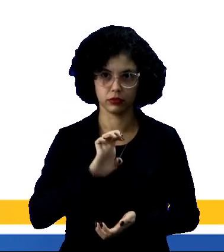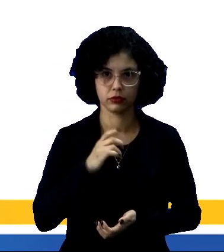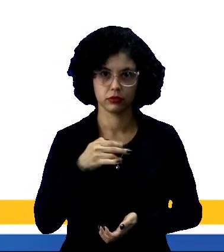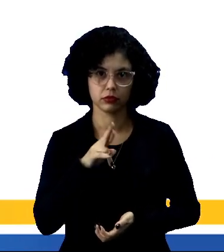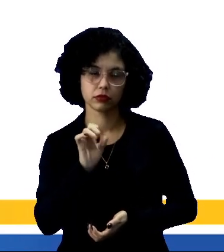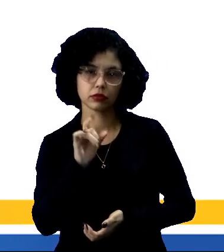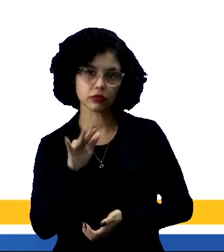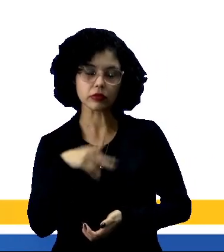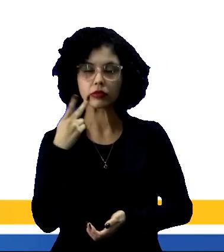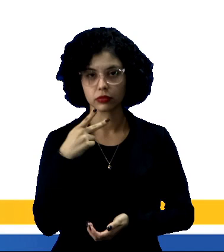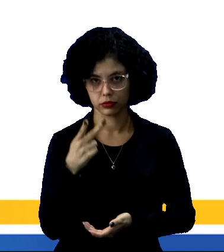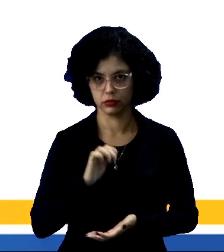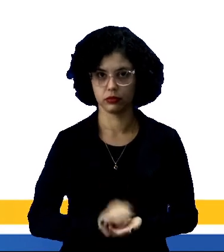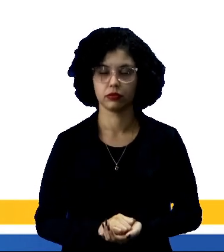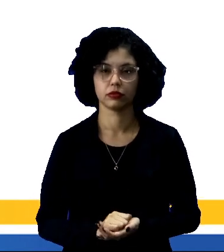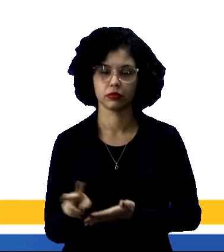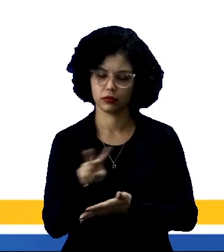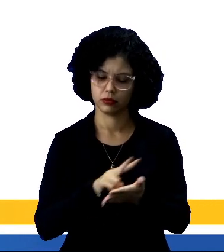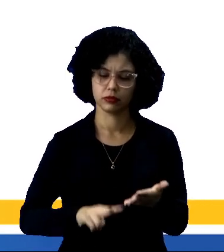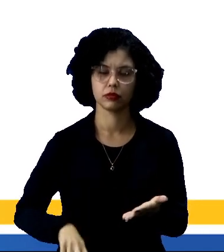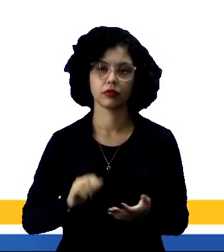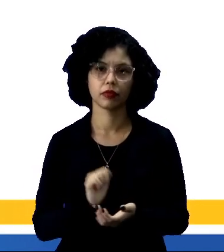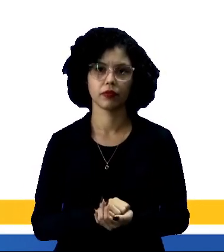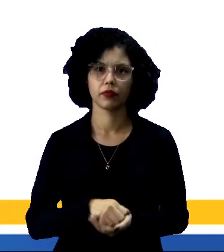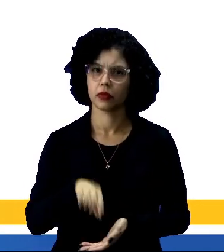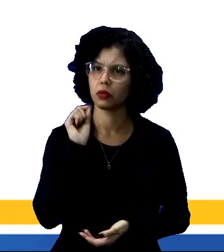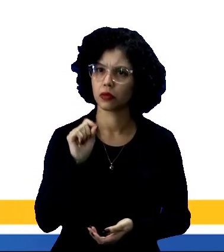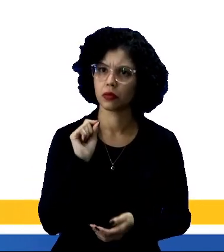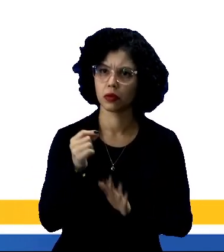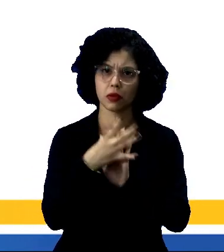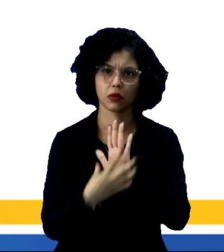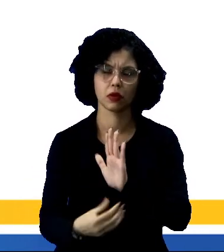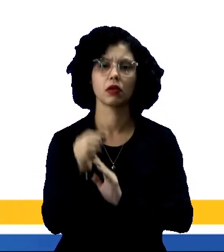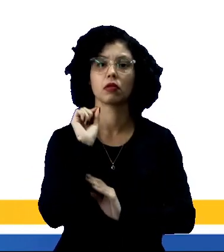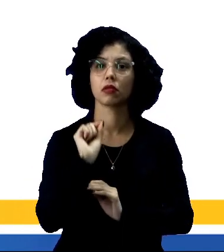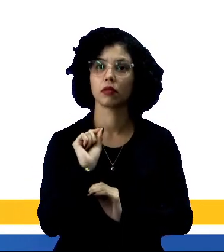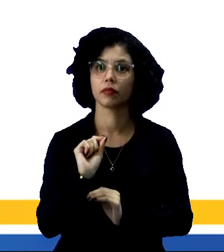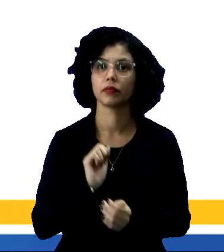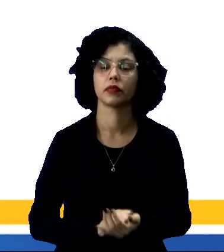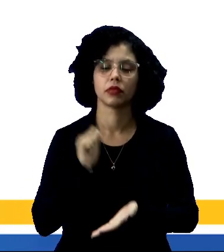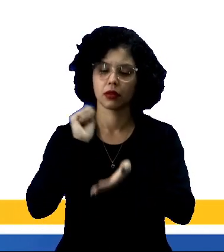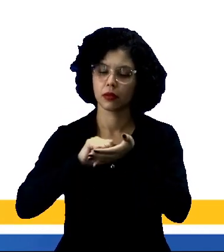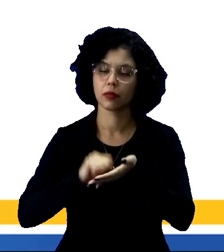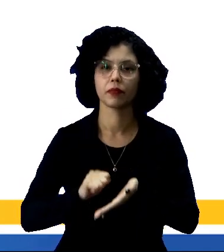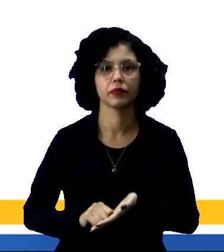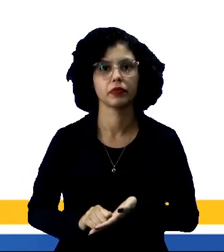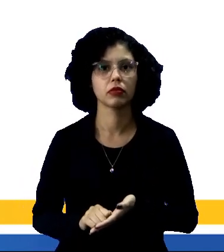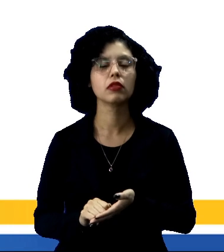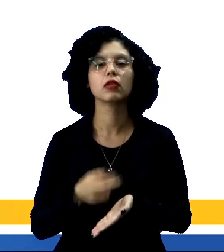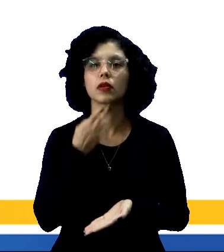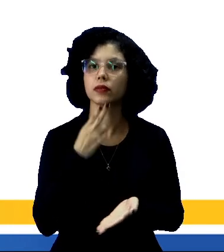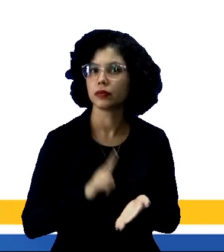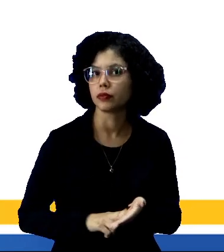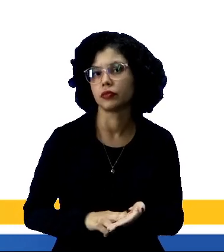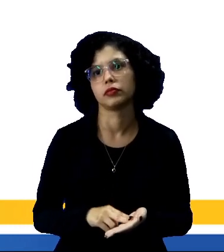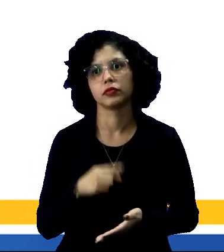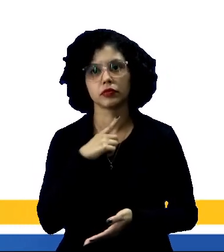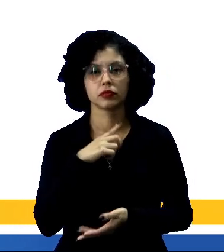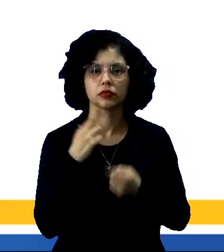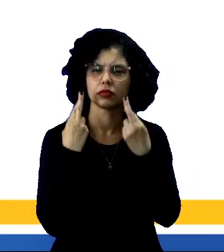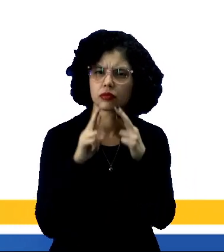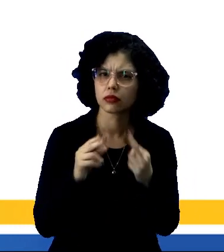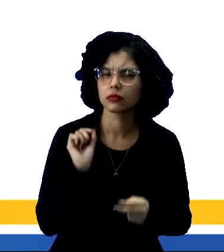carta reclama? Nós lemos essa carta. E de que o emissor? Emissor é aquele que está escrevendo a carta. De que ele